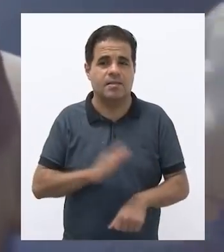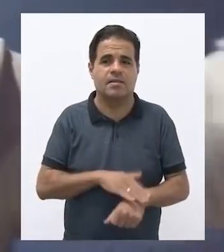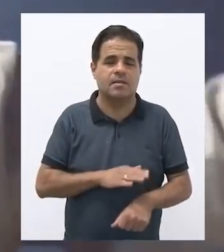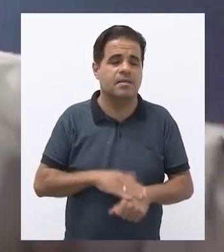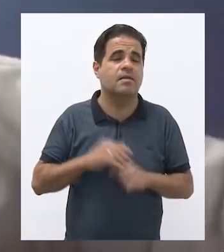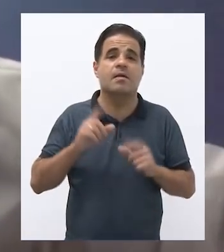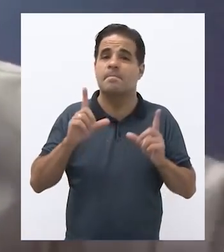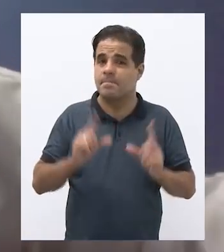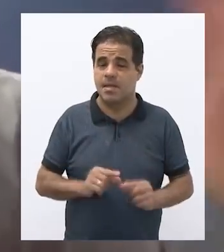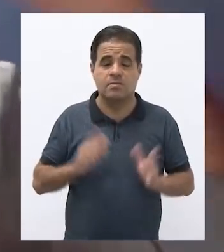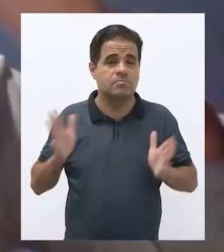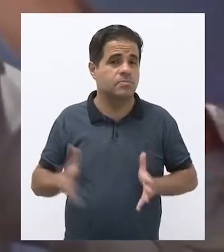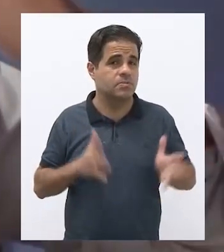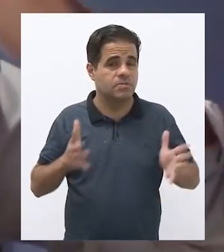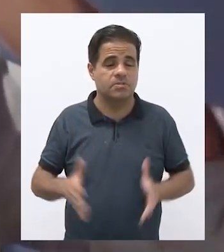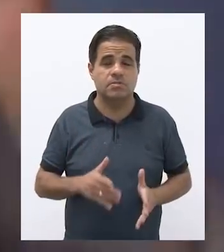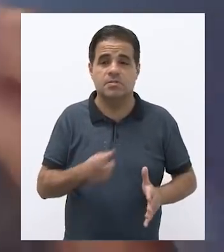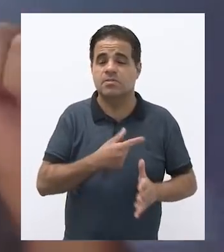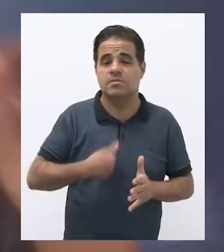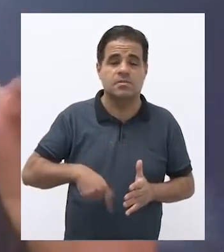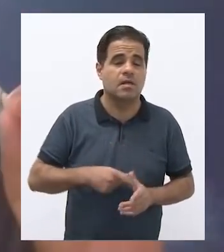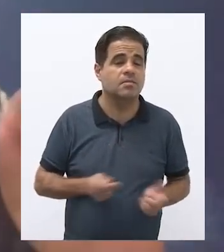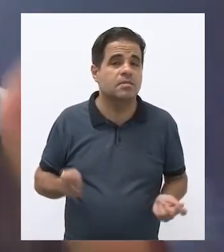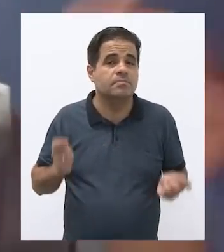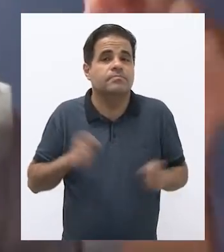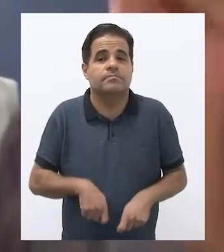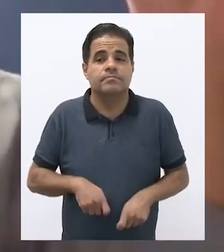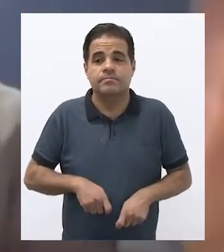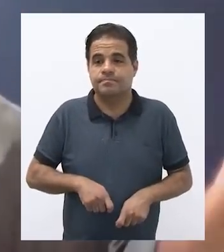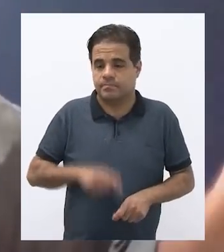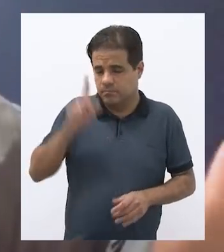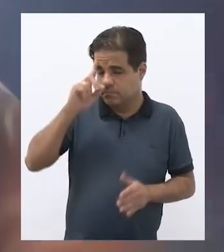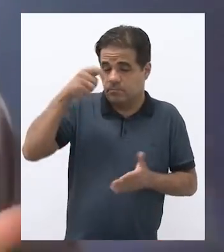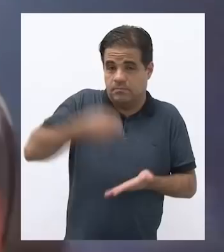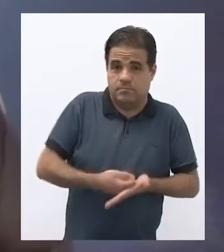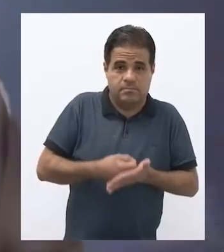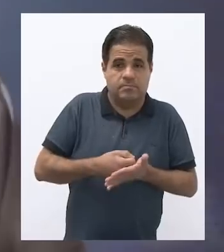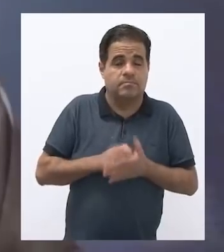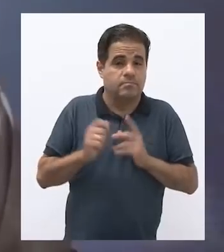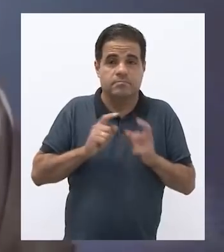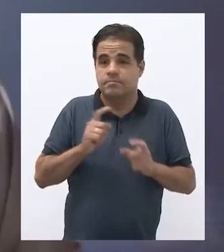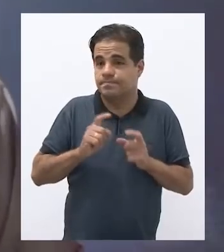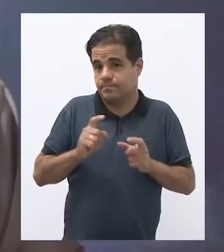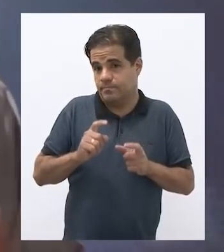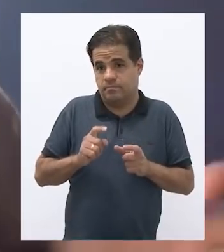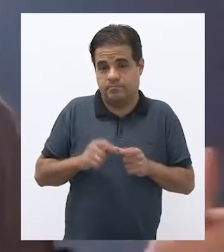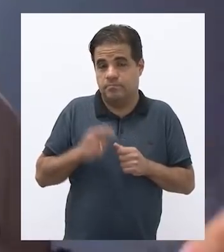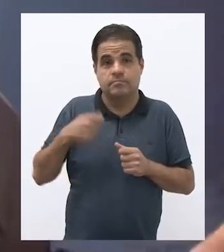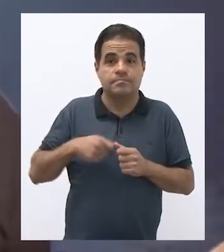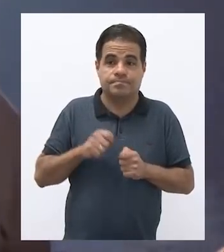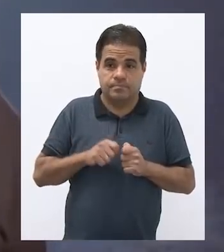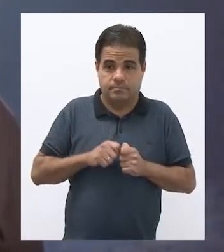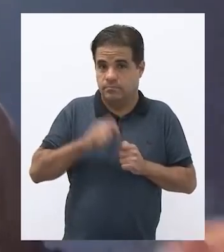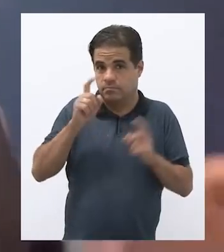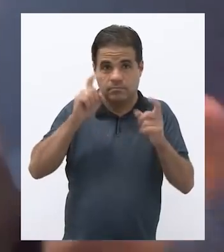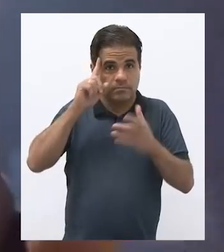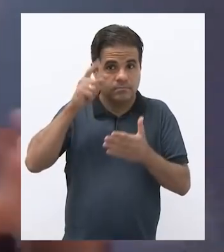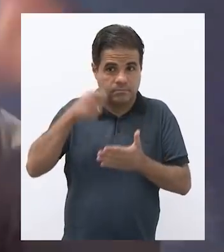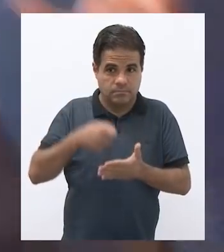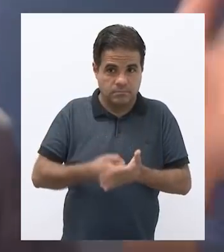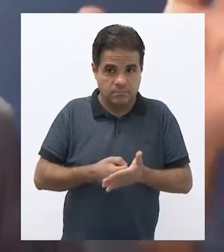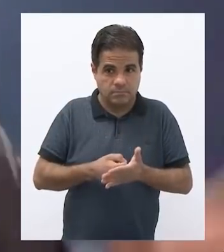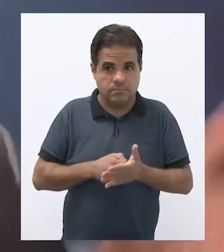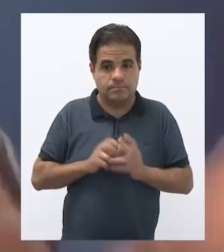menos produtiva, e a nossa capacidade de decisão, uma reunião, em geral, ela é feita para decidir coisas. Não é